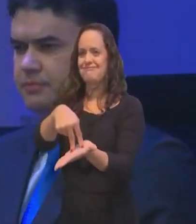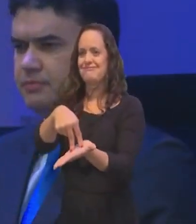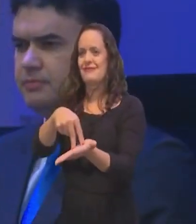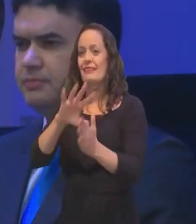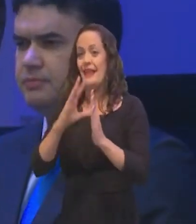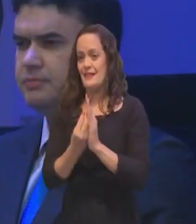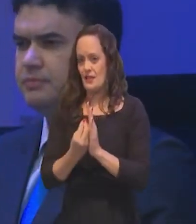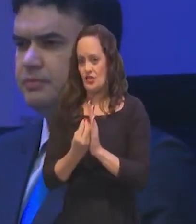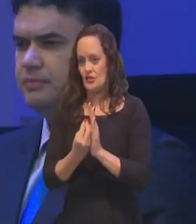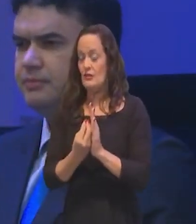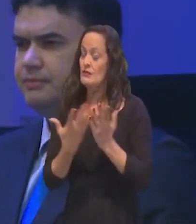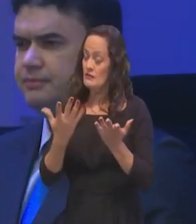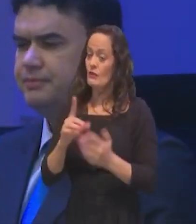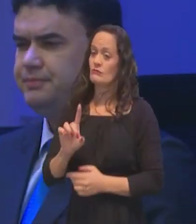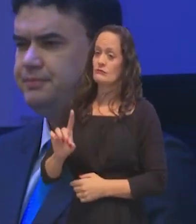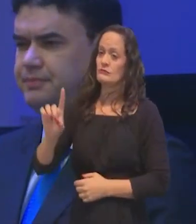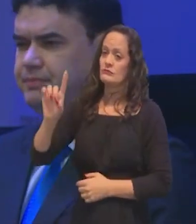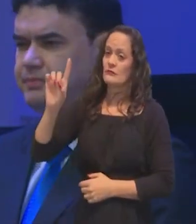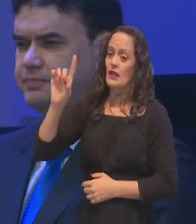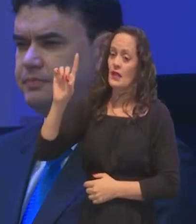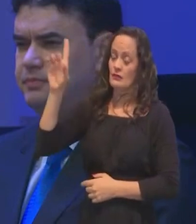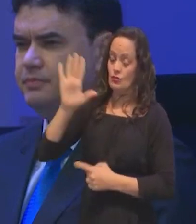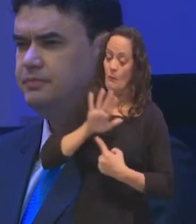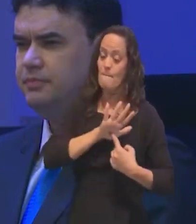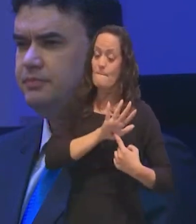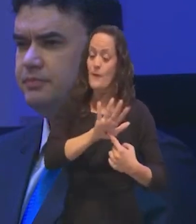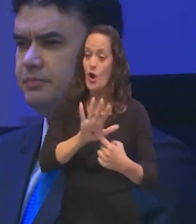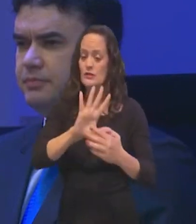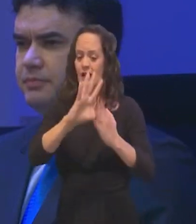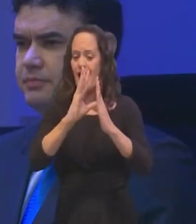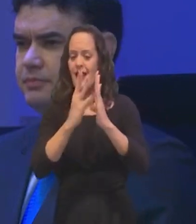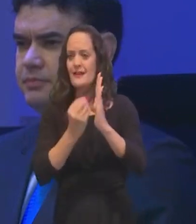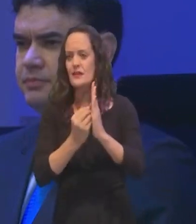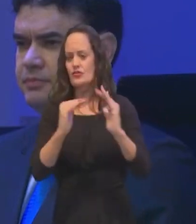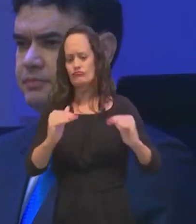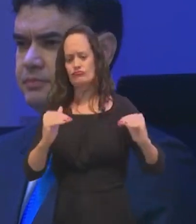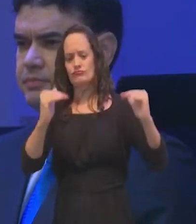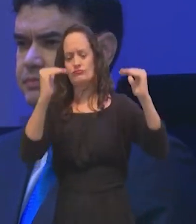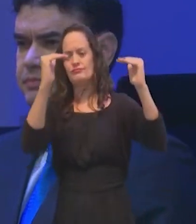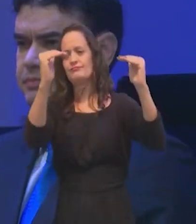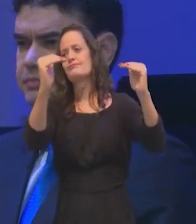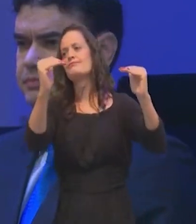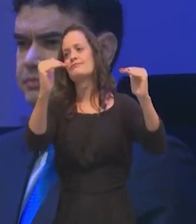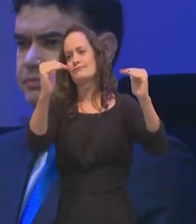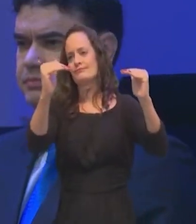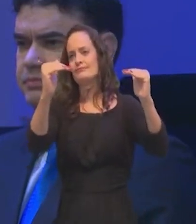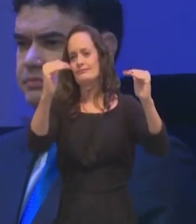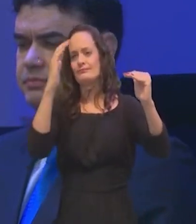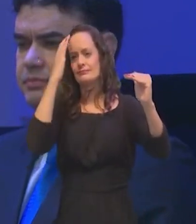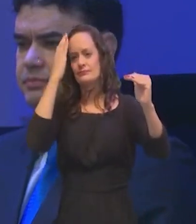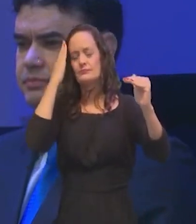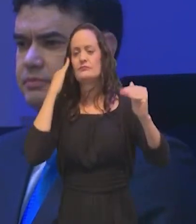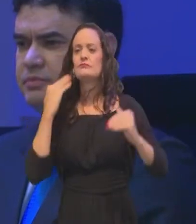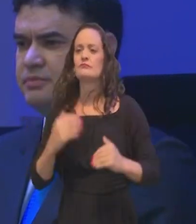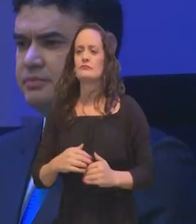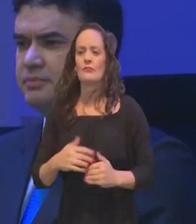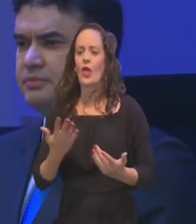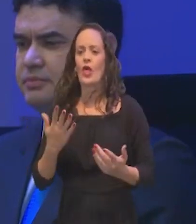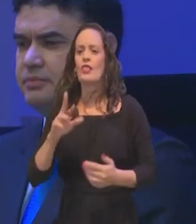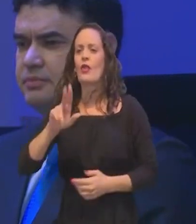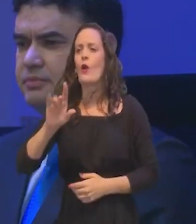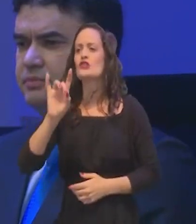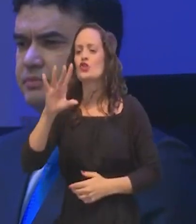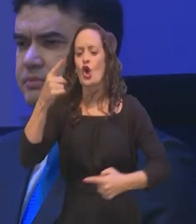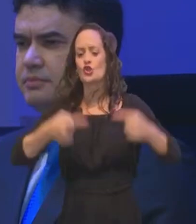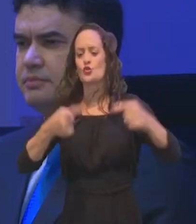E ele então apresenta a igreja como algo superior a todas essas instâncias de discussões.